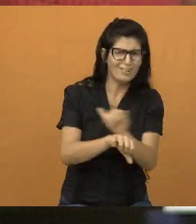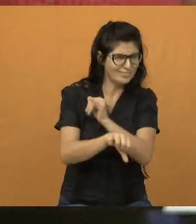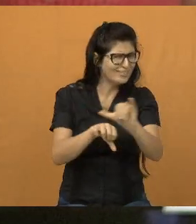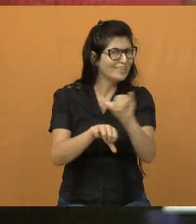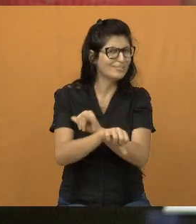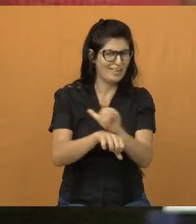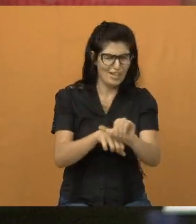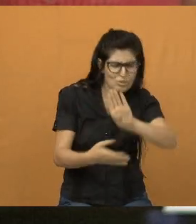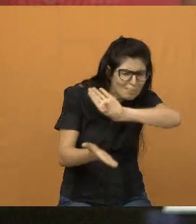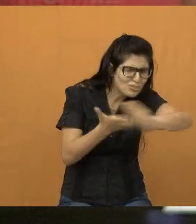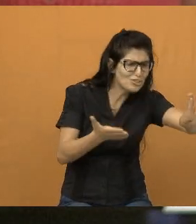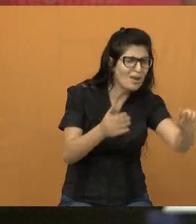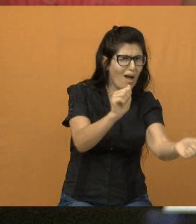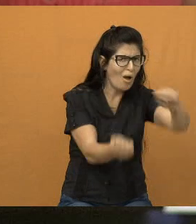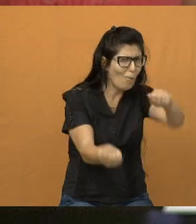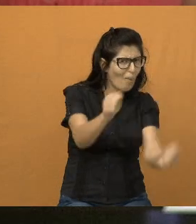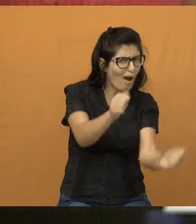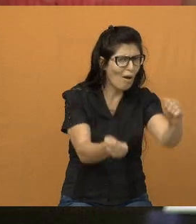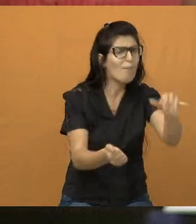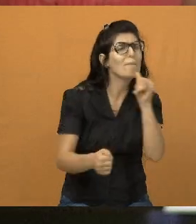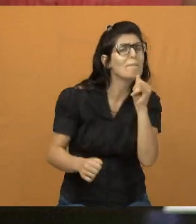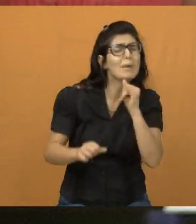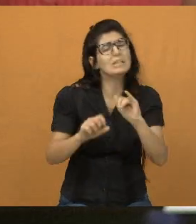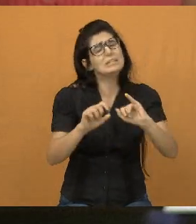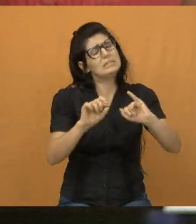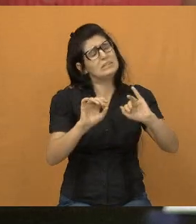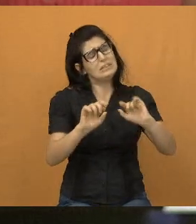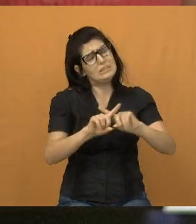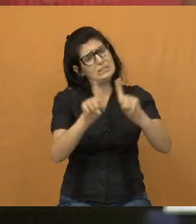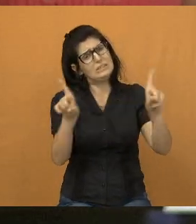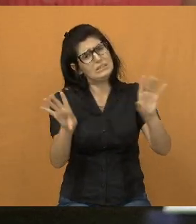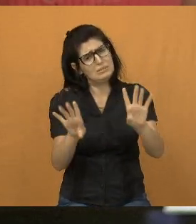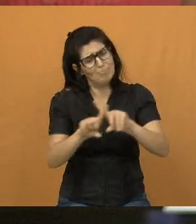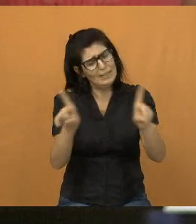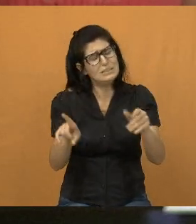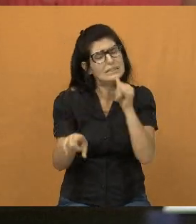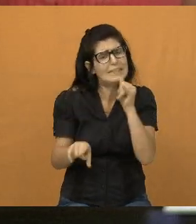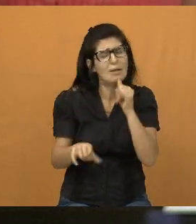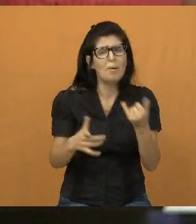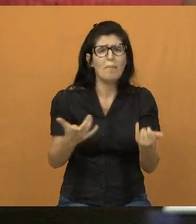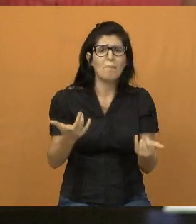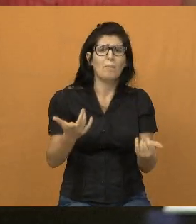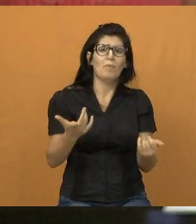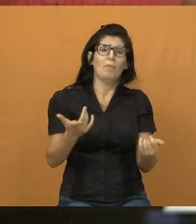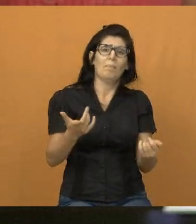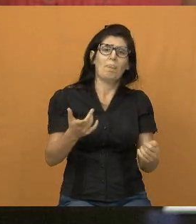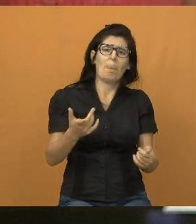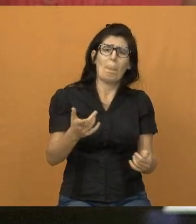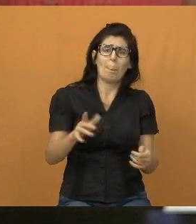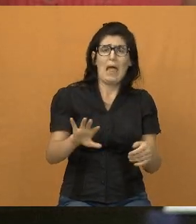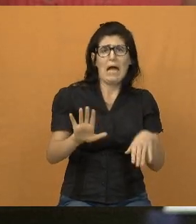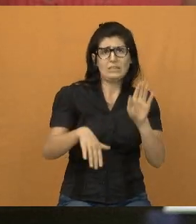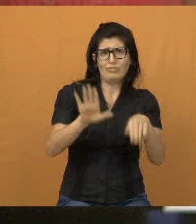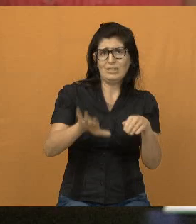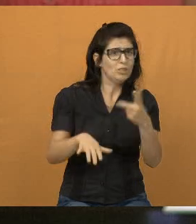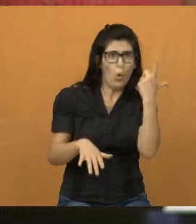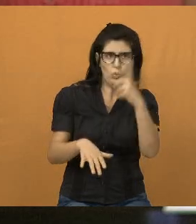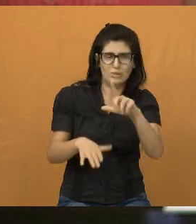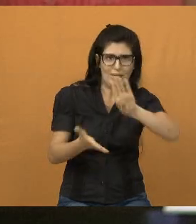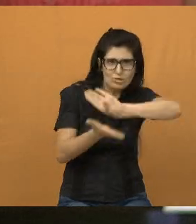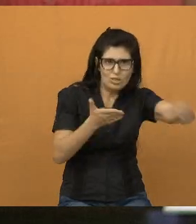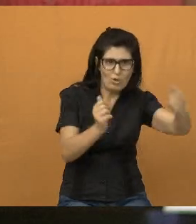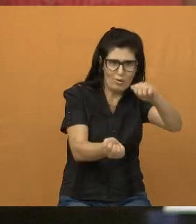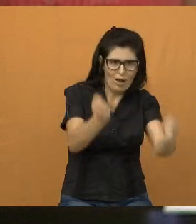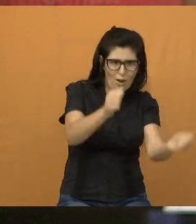Quando não há a possibilidade de remoção, nós fazemos um tratamento químico e é jogado